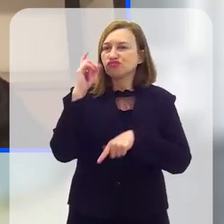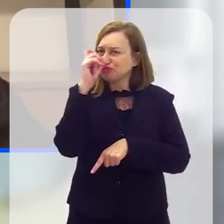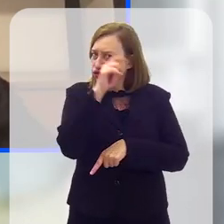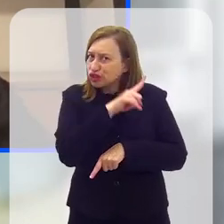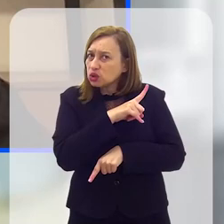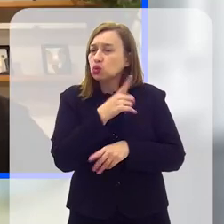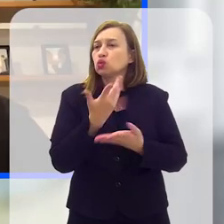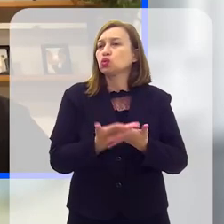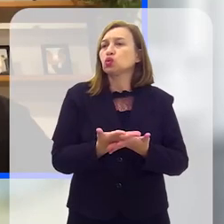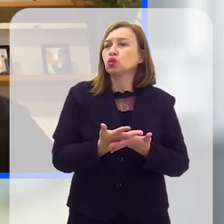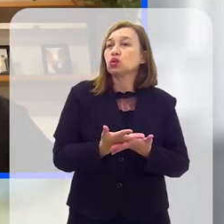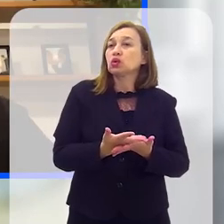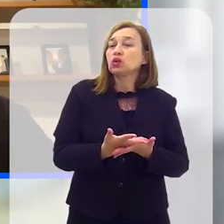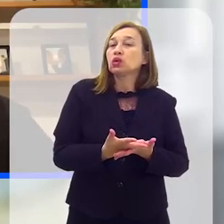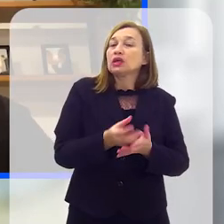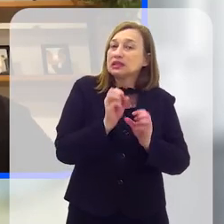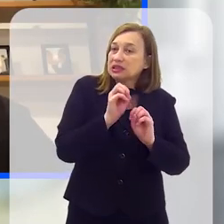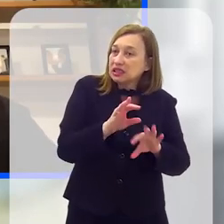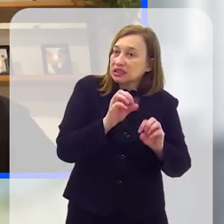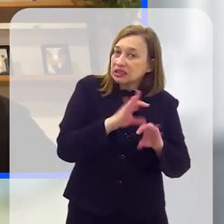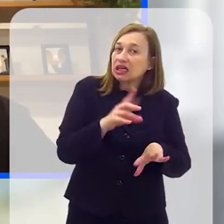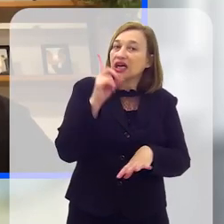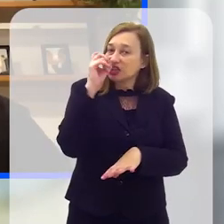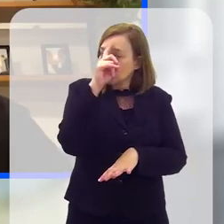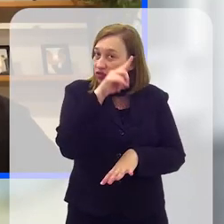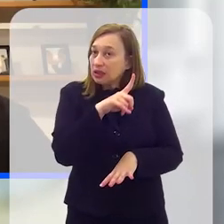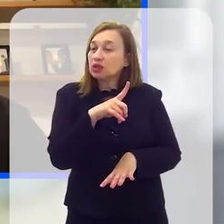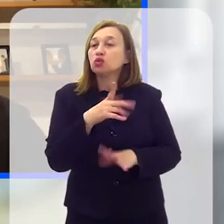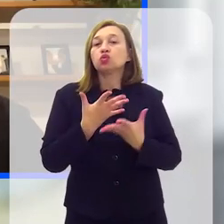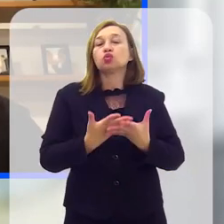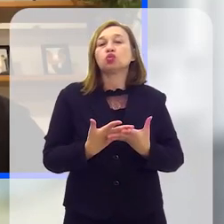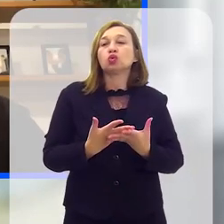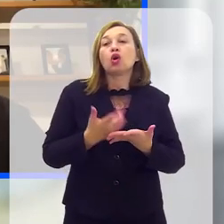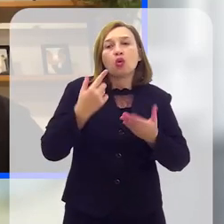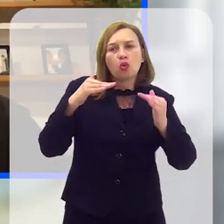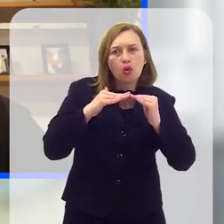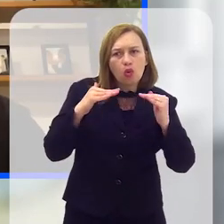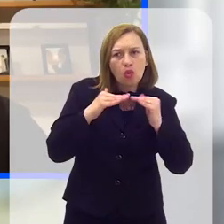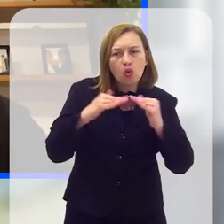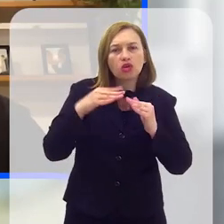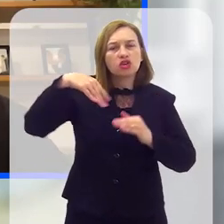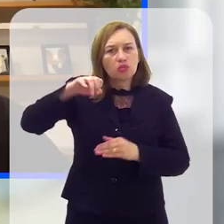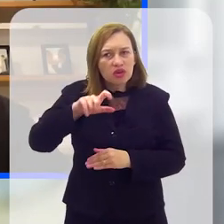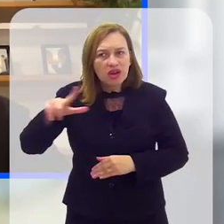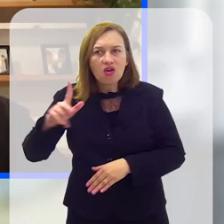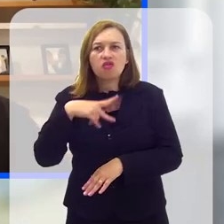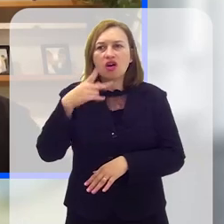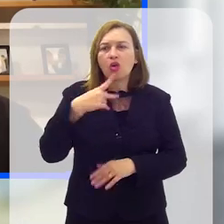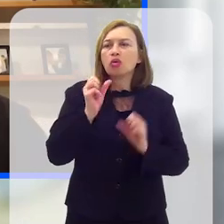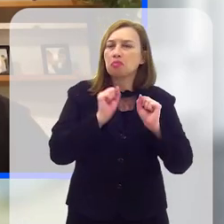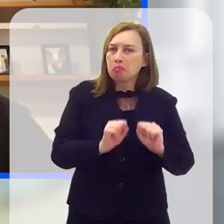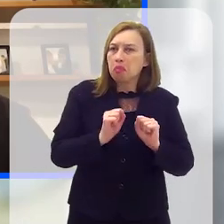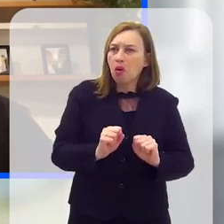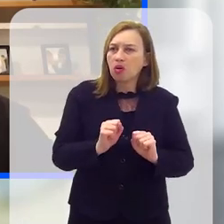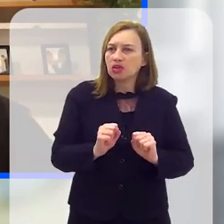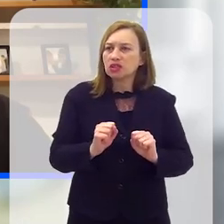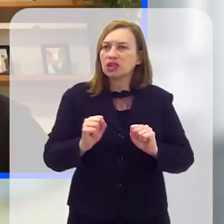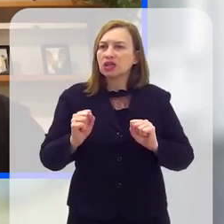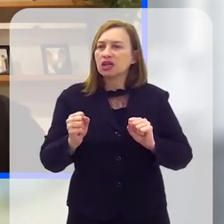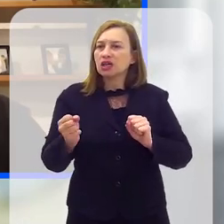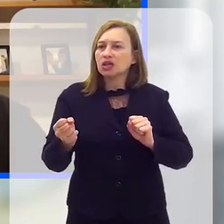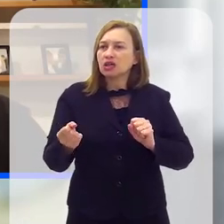trabalho difícil, um trabalho educacional é sempre difícil. Concordo muito com o que o Miguel falou, que a gente